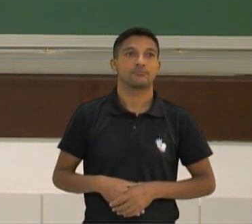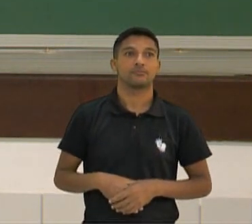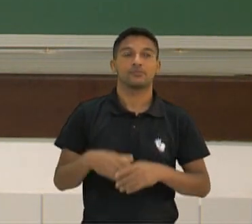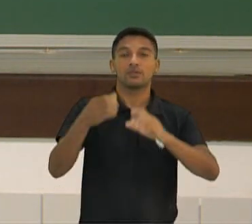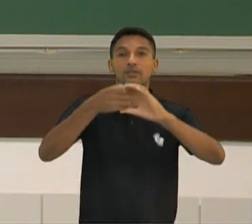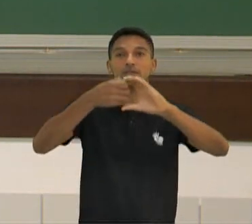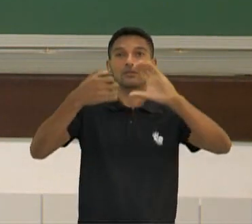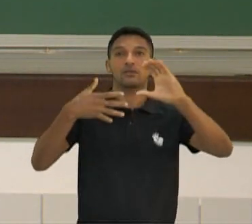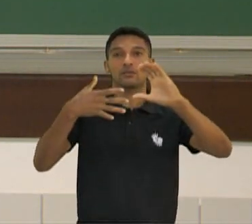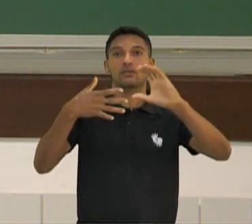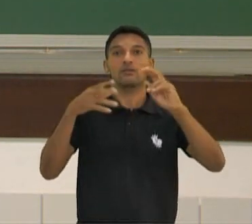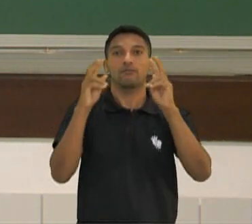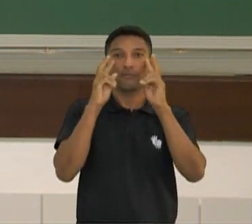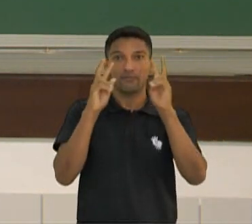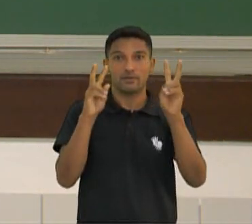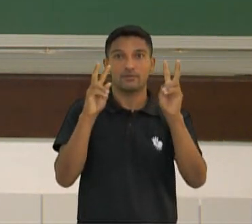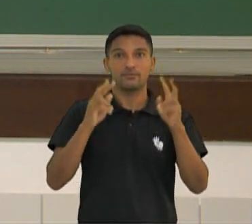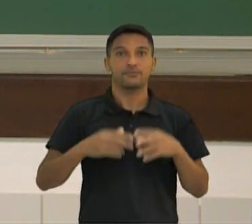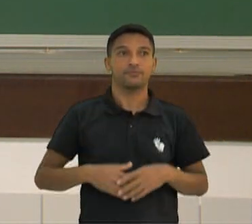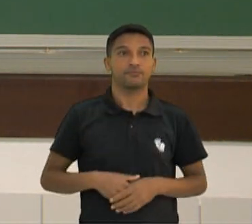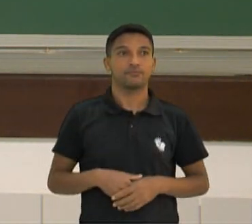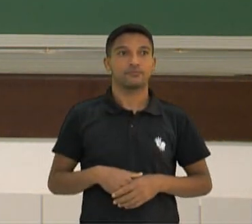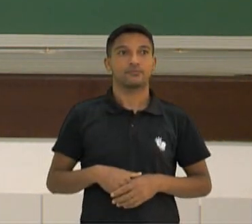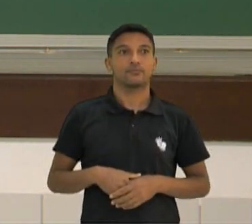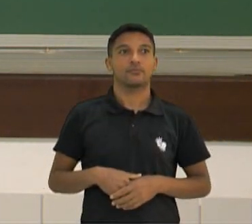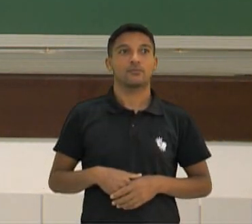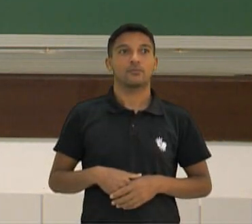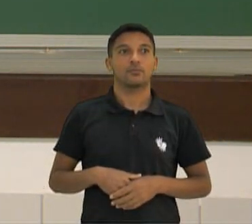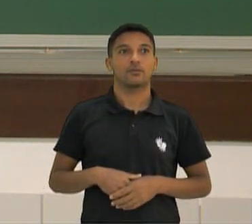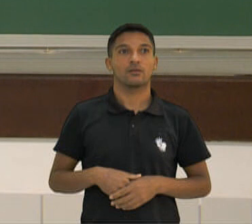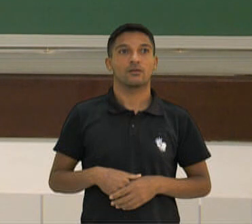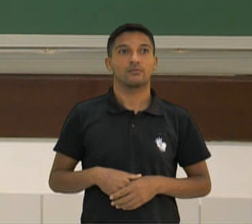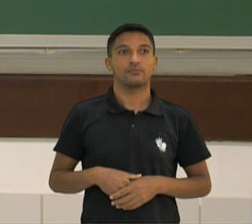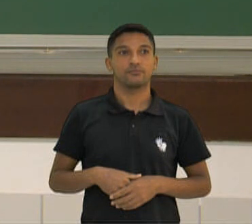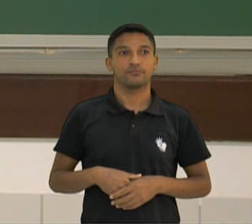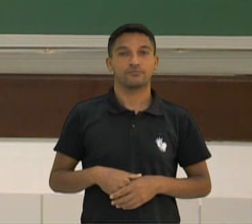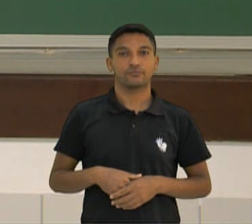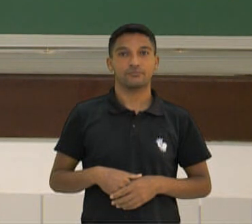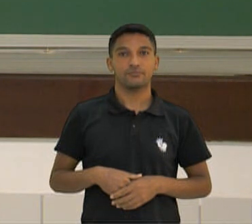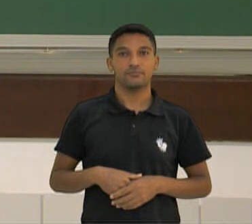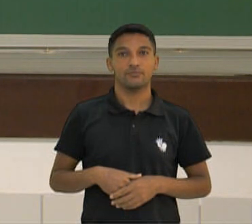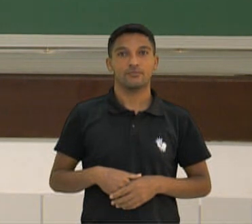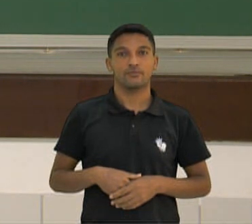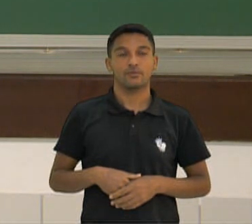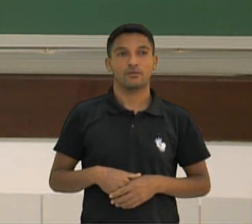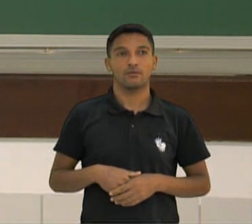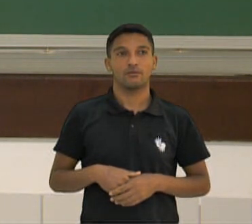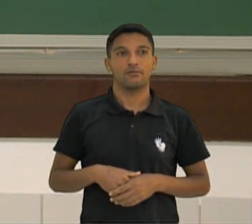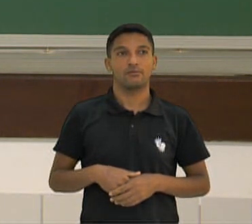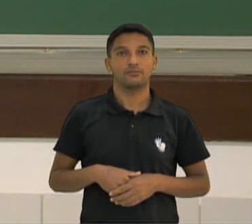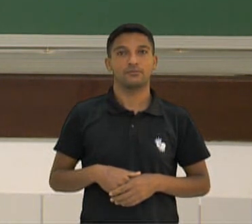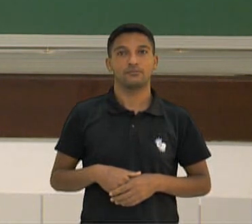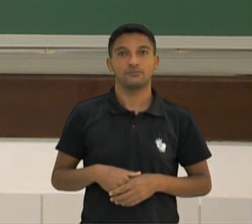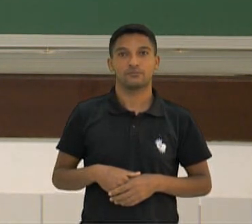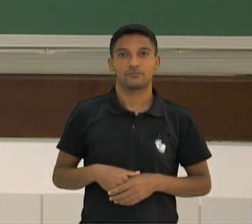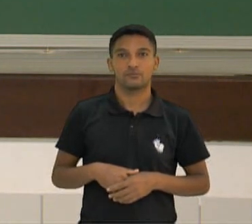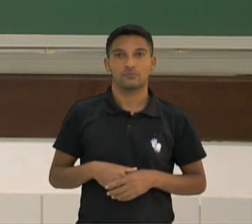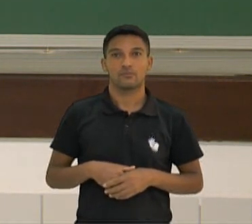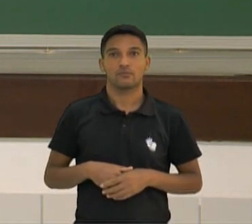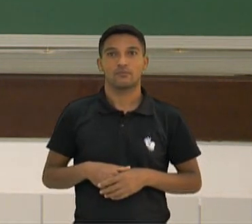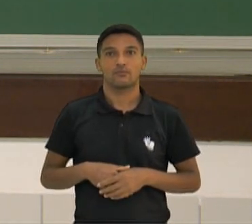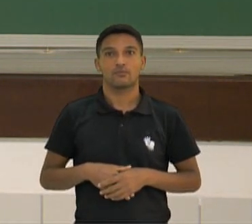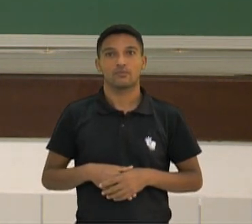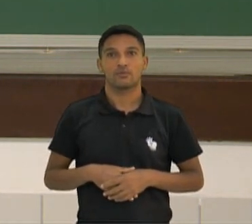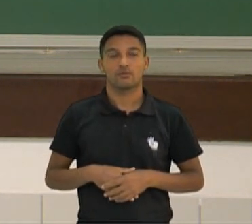característica. Na aula anterior foi a parte 1 do processo de urbanização aí do continente asiático,